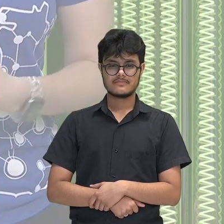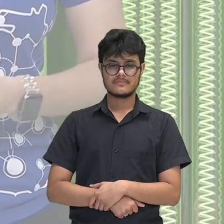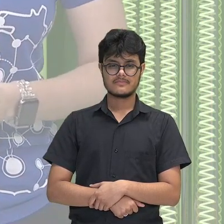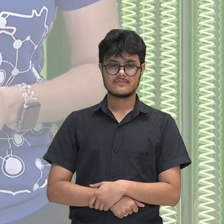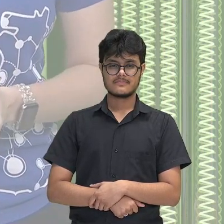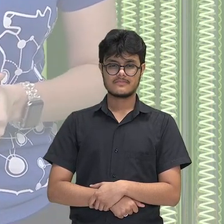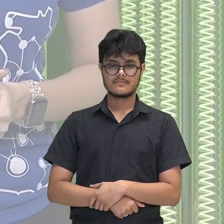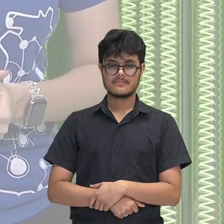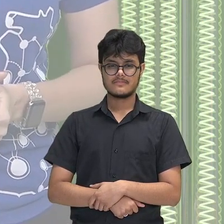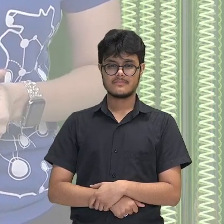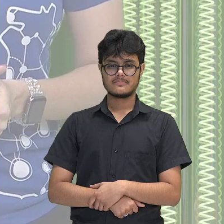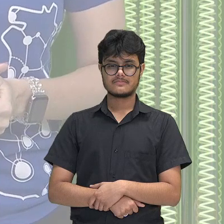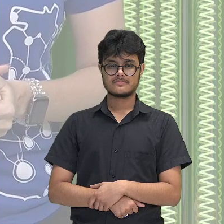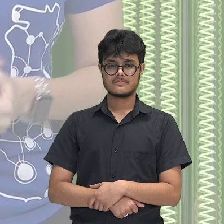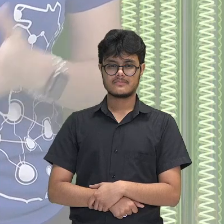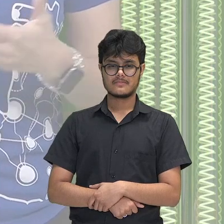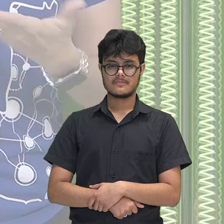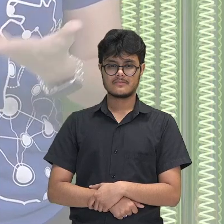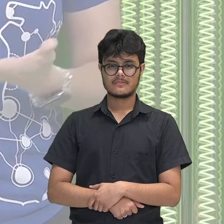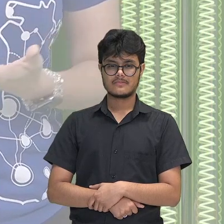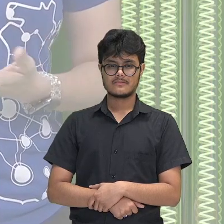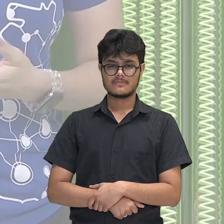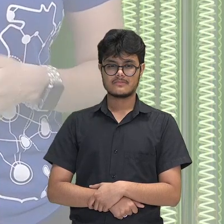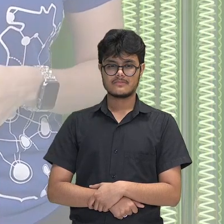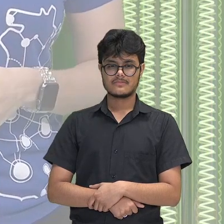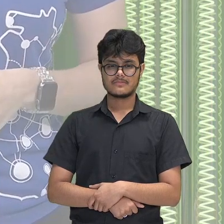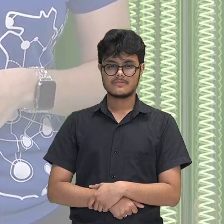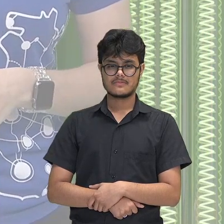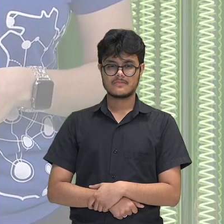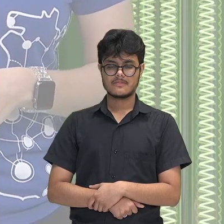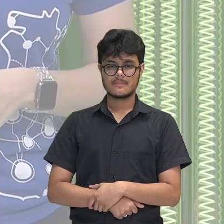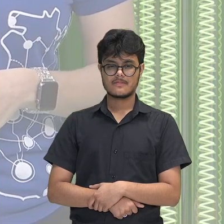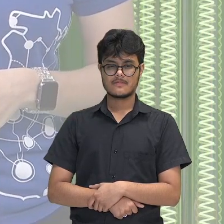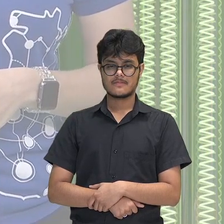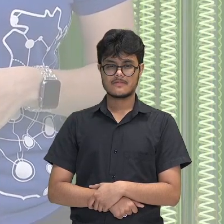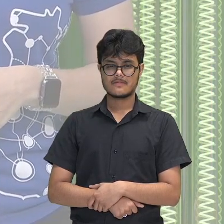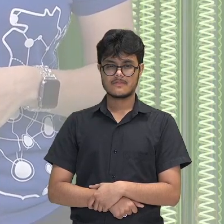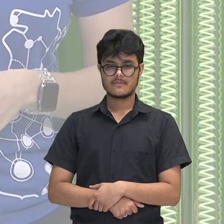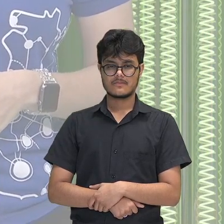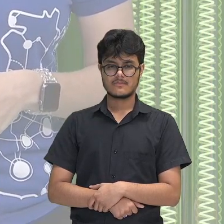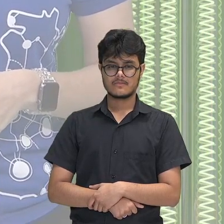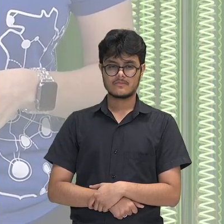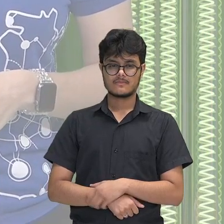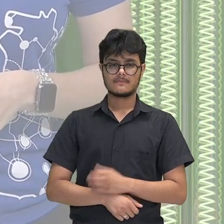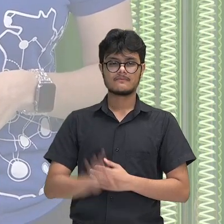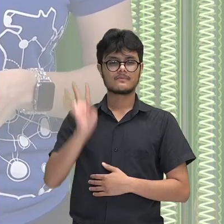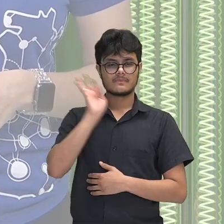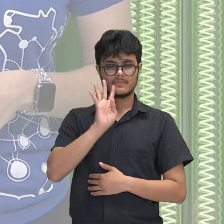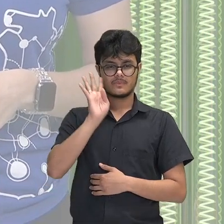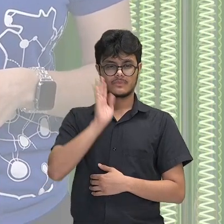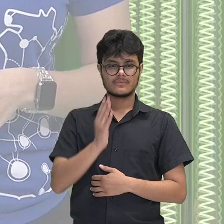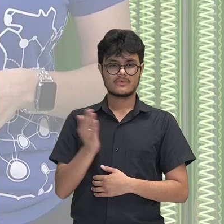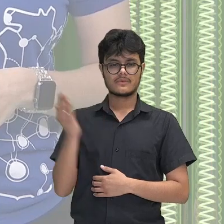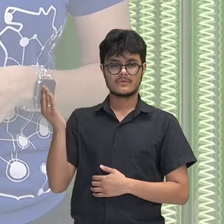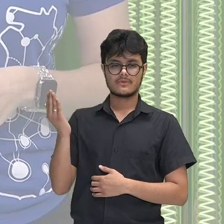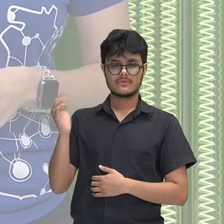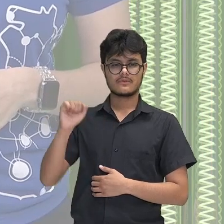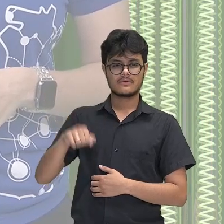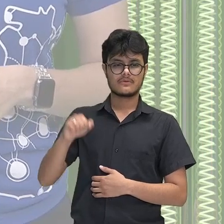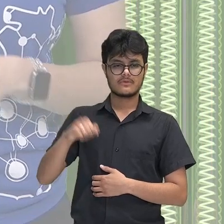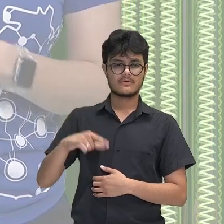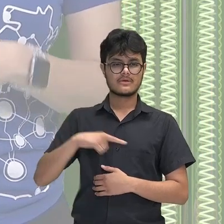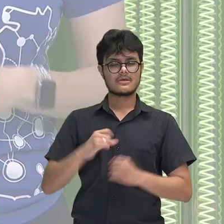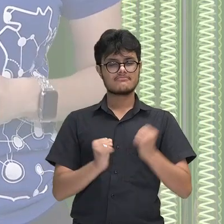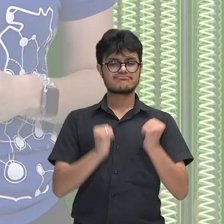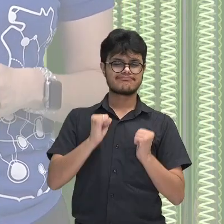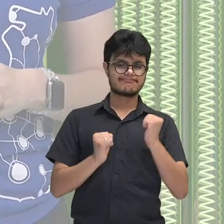mover os nossos automóveis, né? Então, nós temos aí, ó, o pistão, a biela fazendo o giro